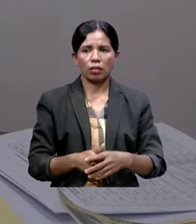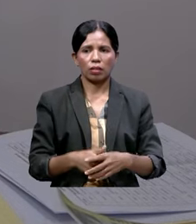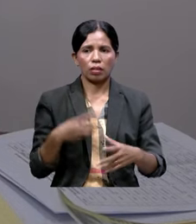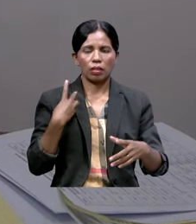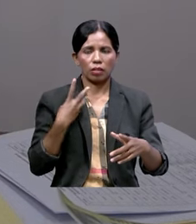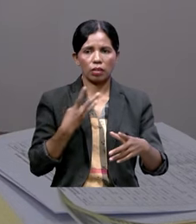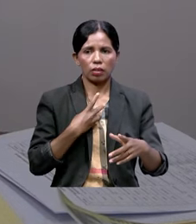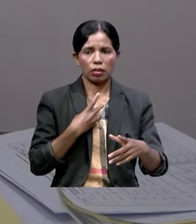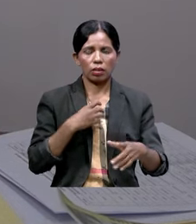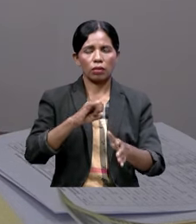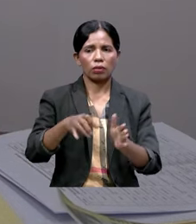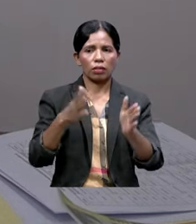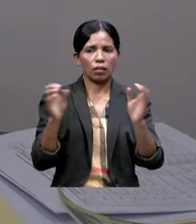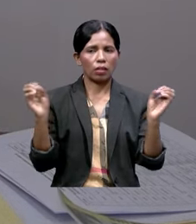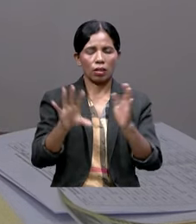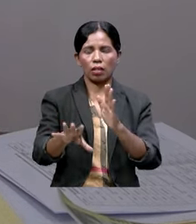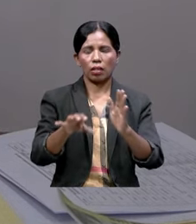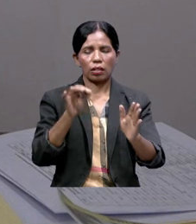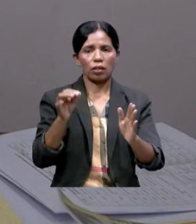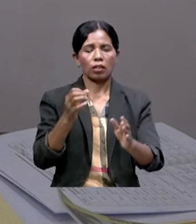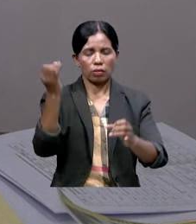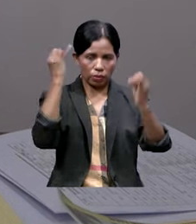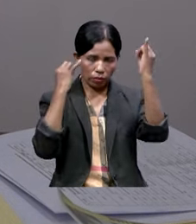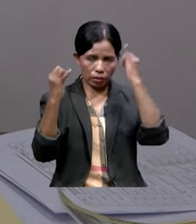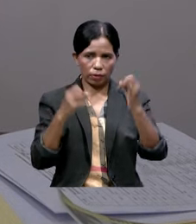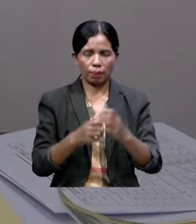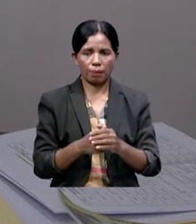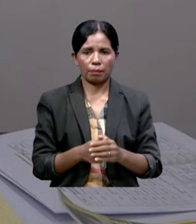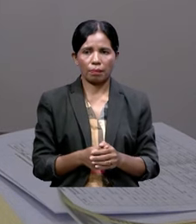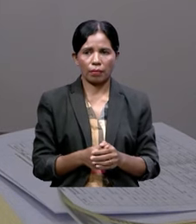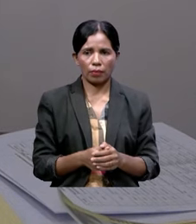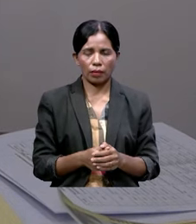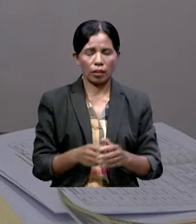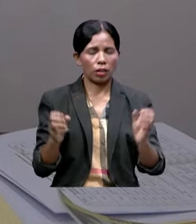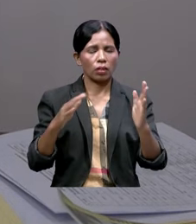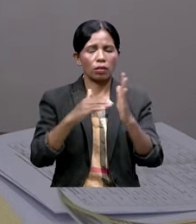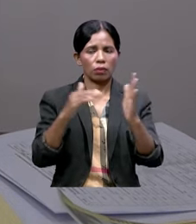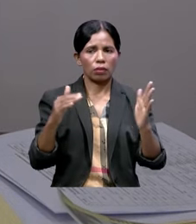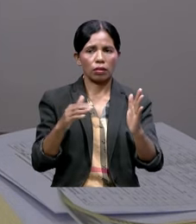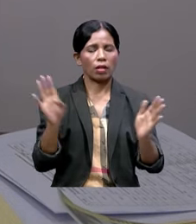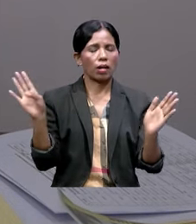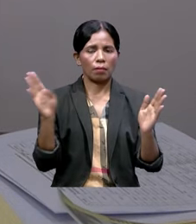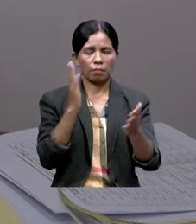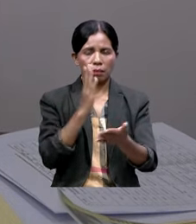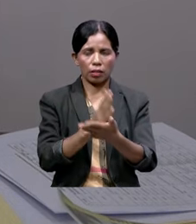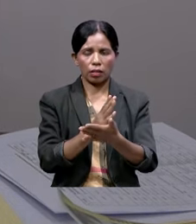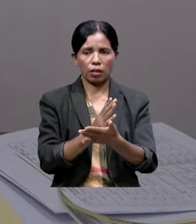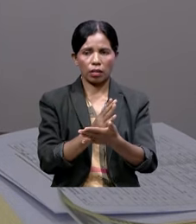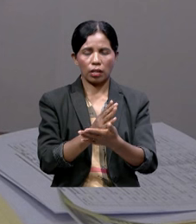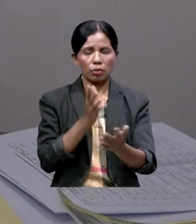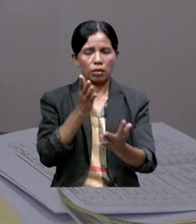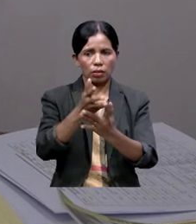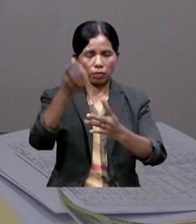dinga juni sisira tola hetan tide la contra los contra los me bene limiti asesi pa